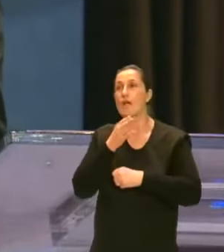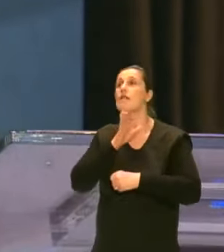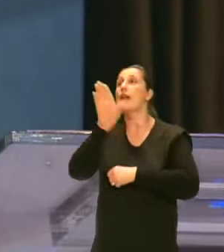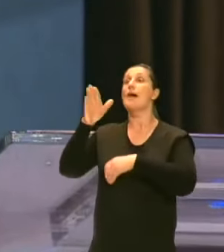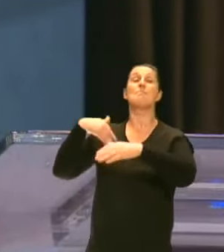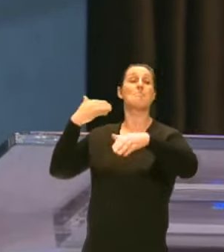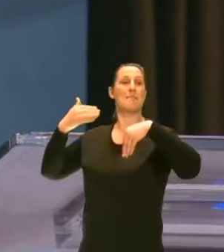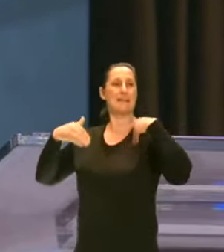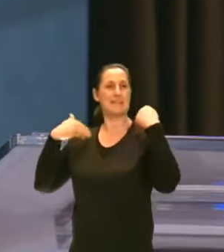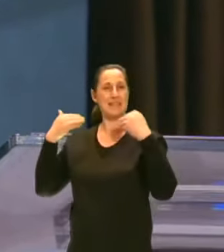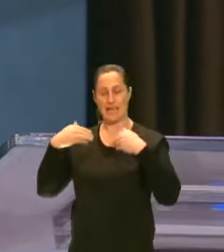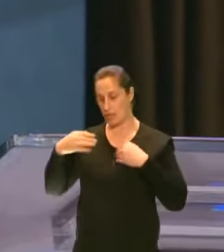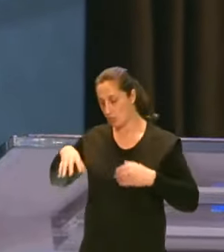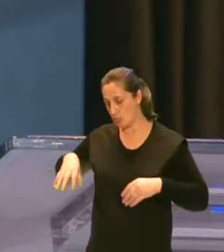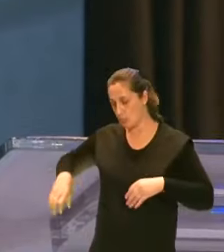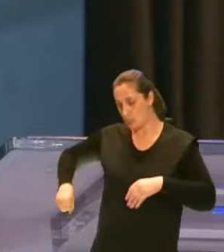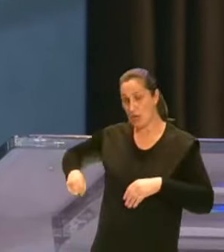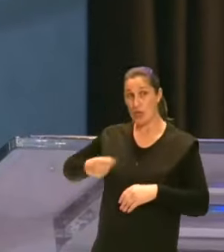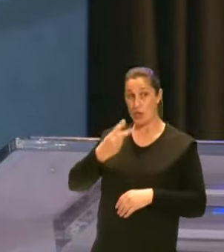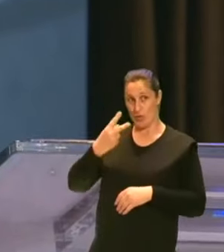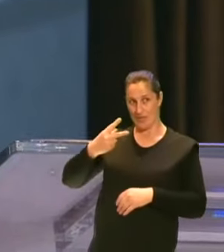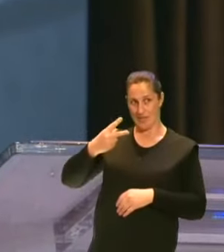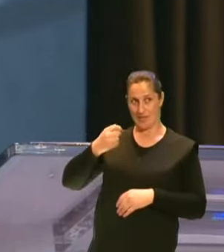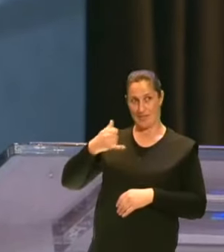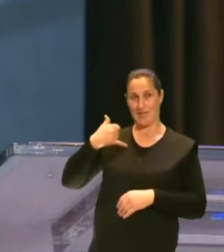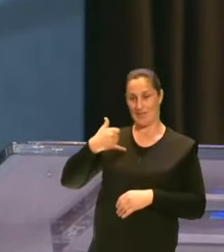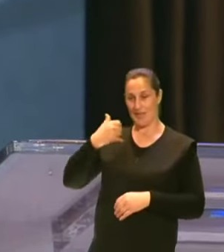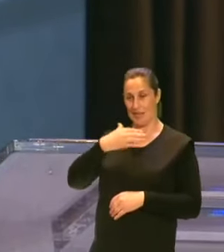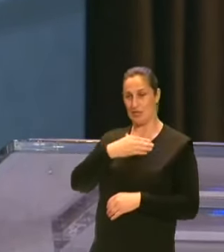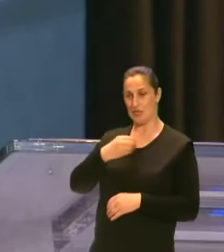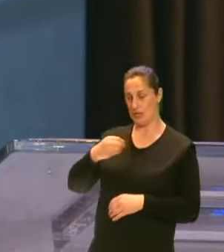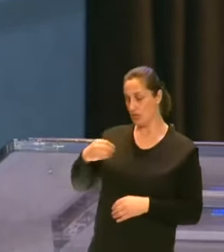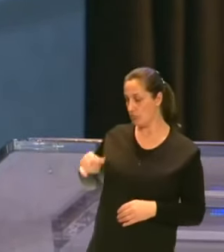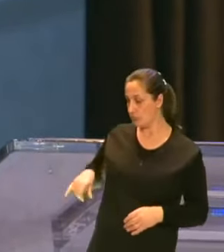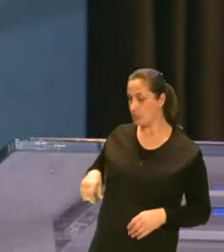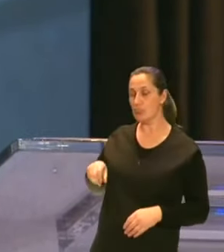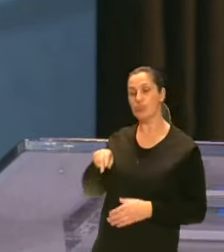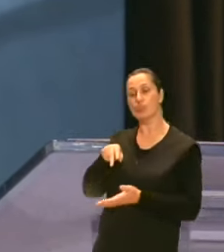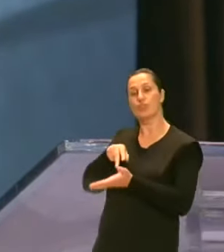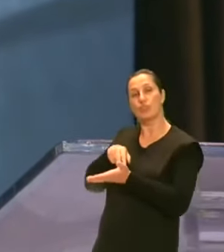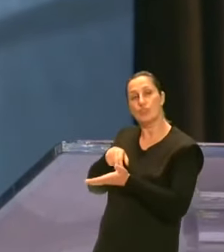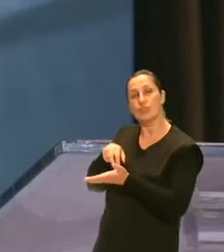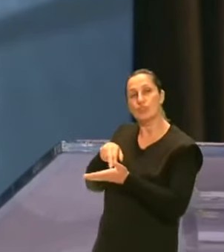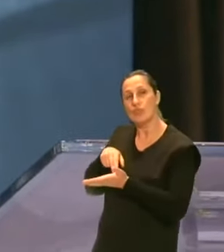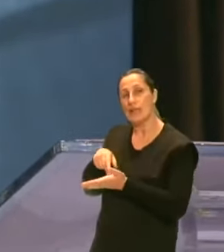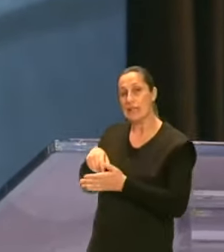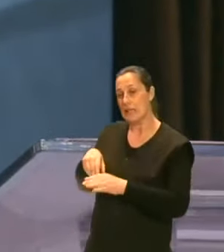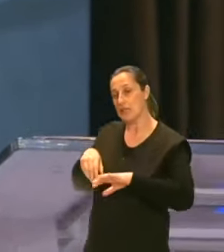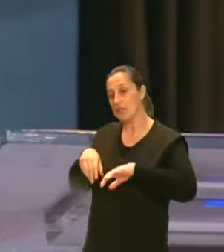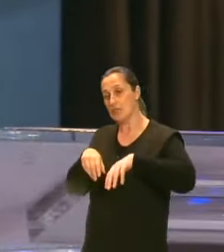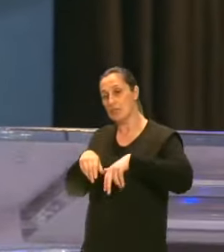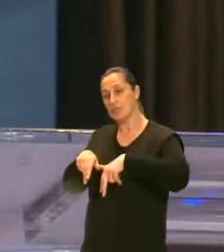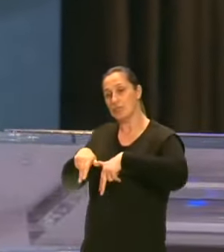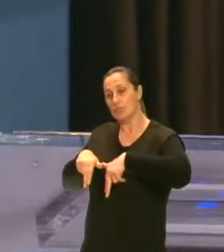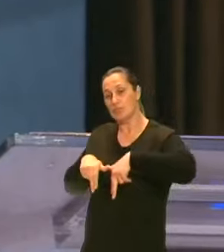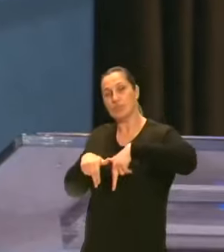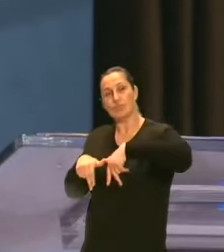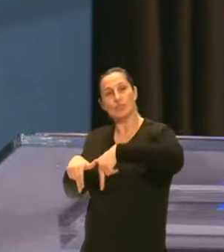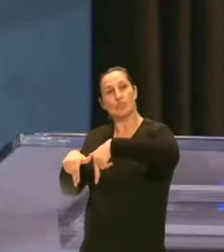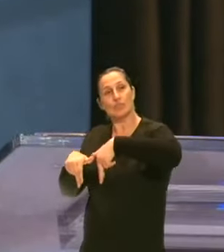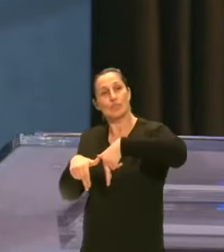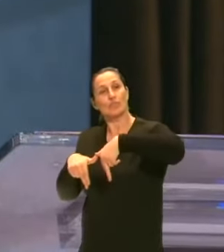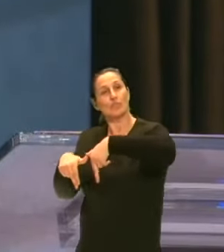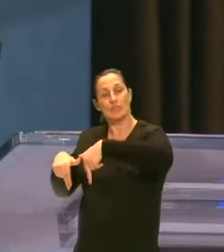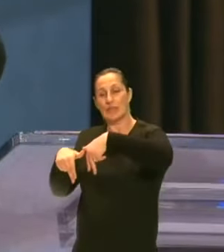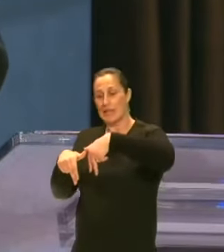eu vou dando a mão para ele, porque tem 2 anos, então às vezes o andar dele não é tão seguro. E é engraçado que eu dou a mão para ele, ele vai